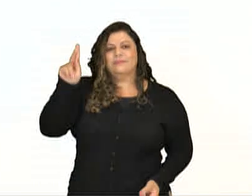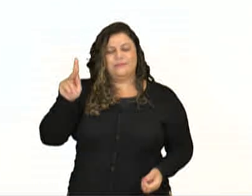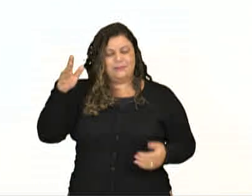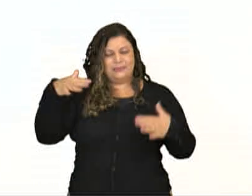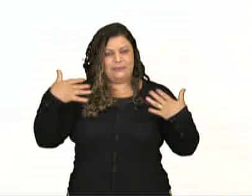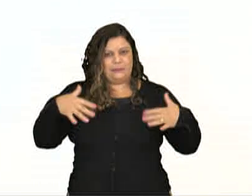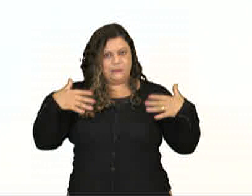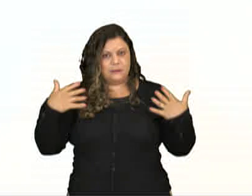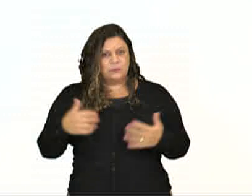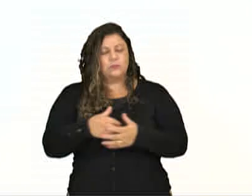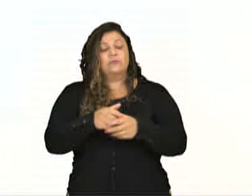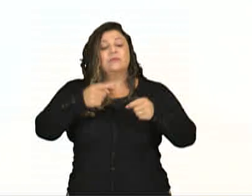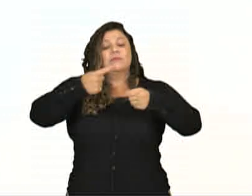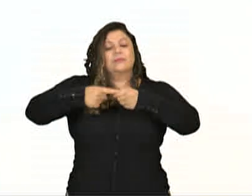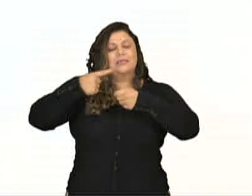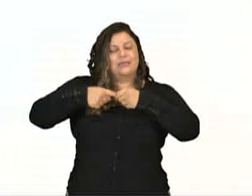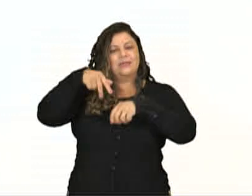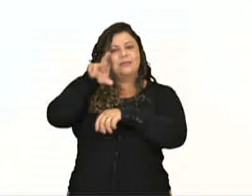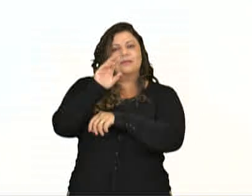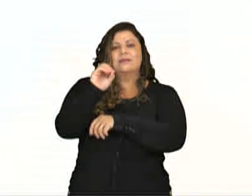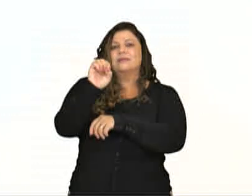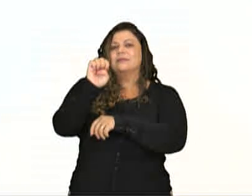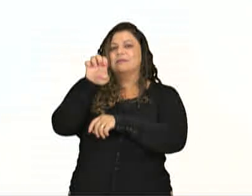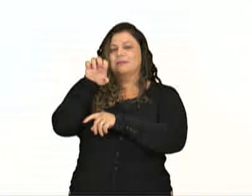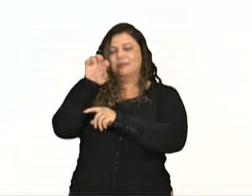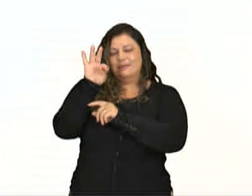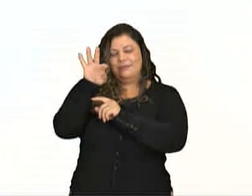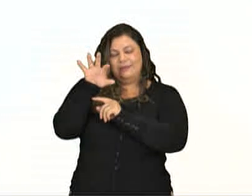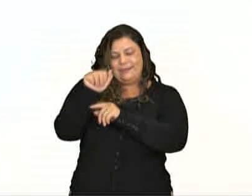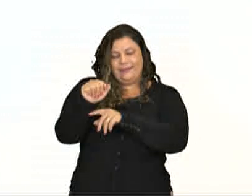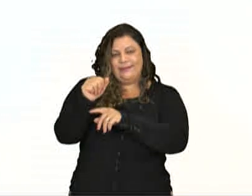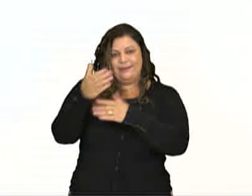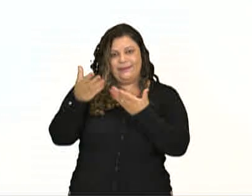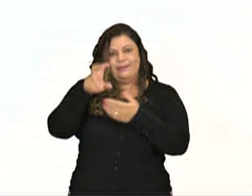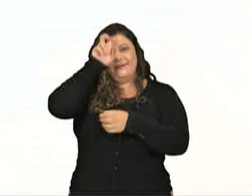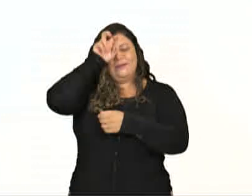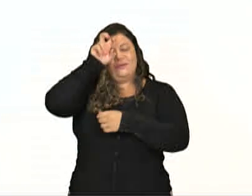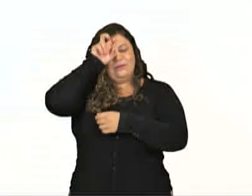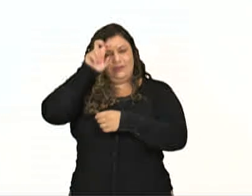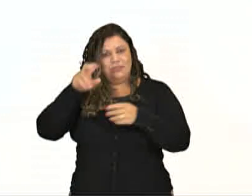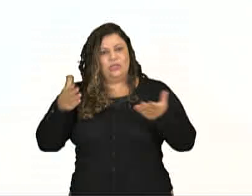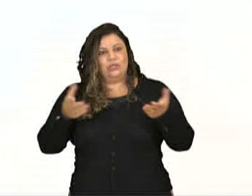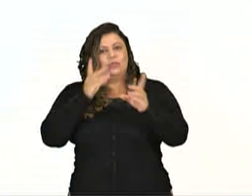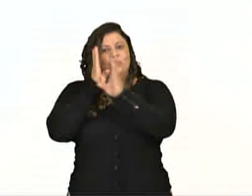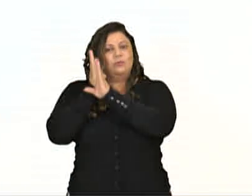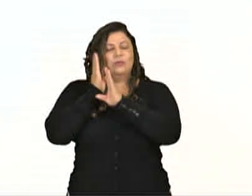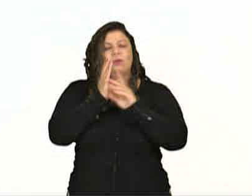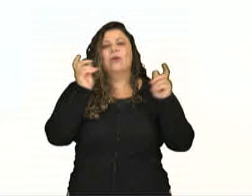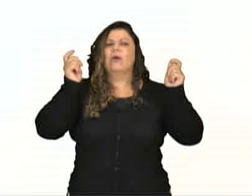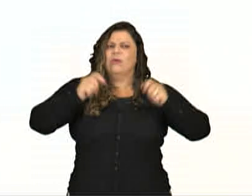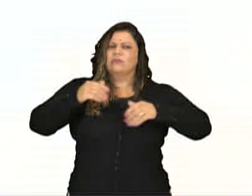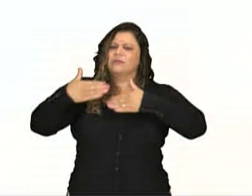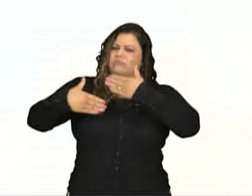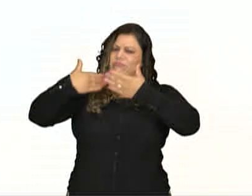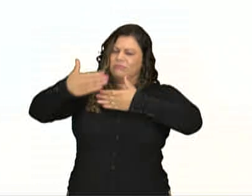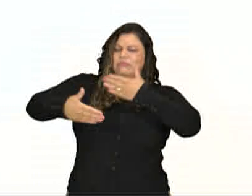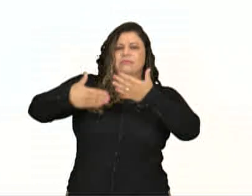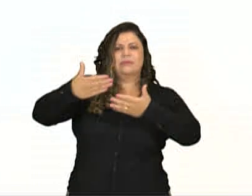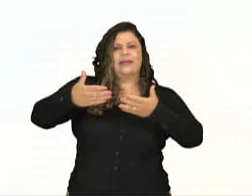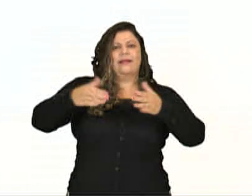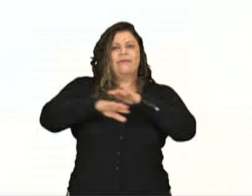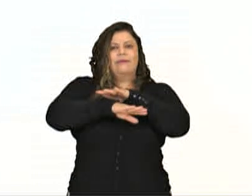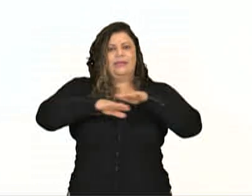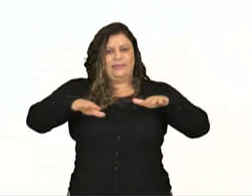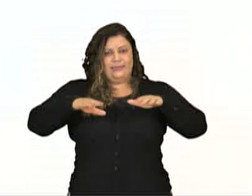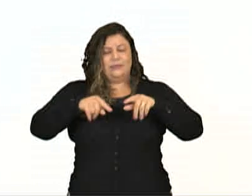na cidade de Roseta, no Egito, por isso que o nome dela, né, é Pedra de Roseta. Ela que vai, né, acabar com todas